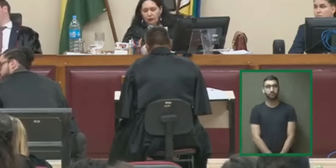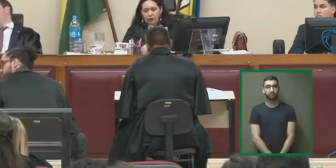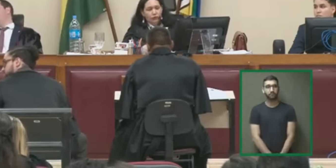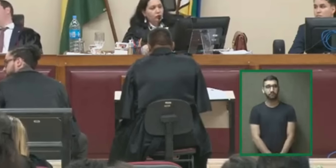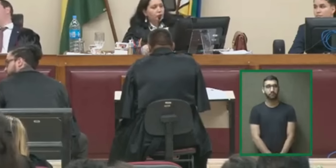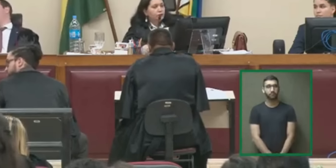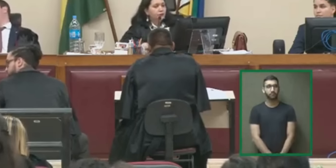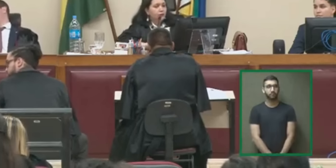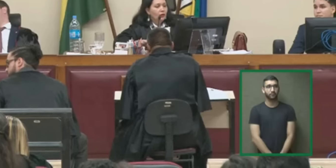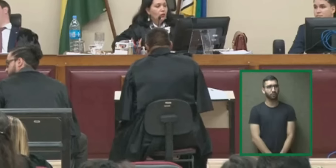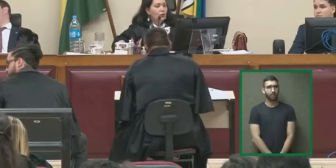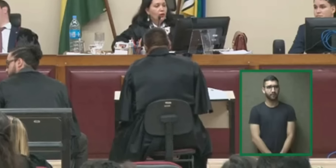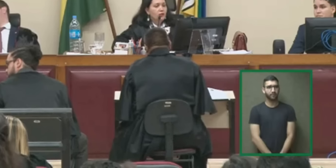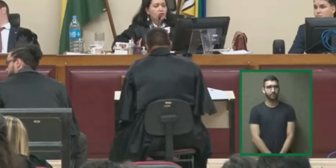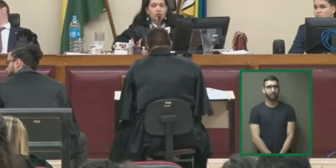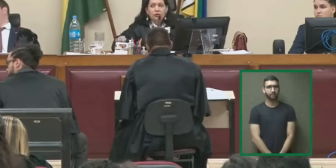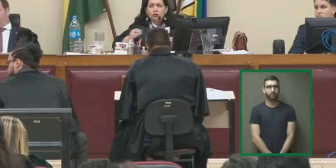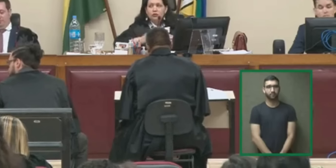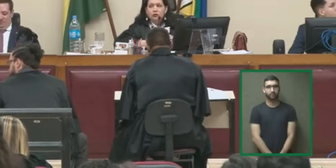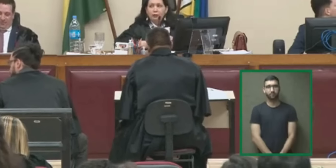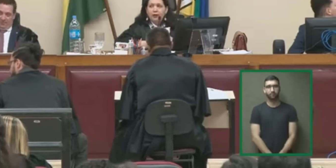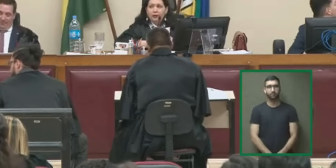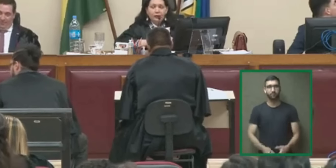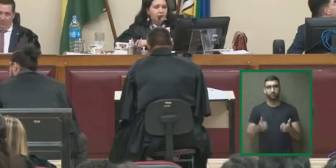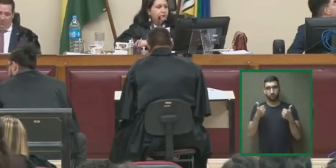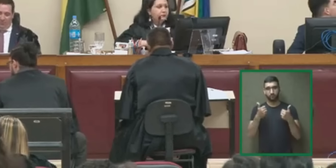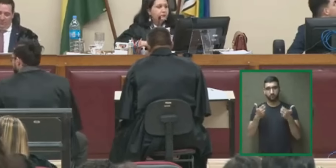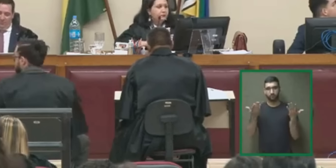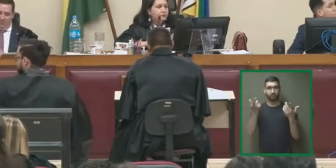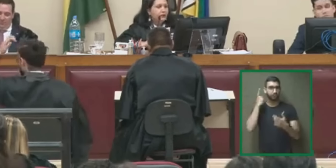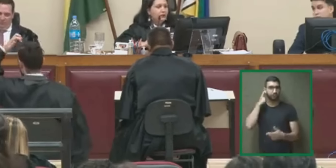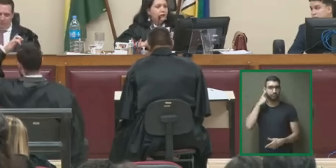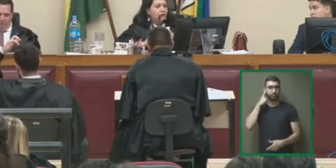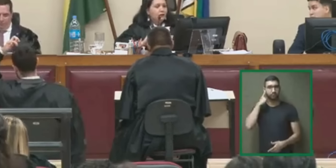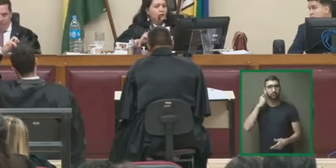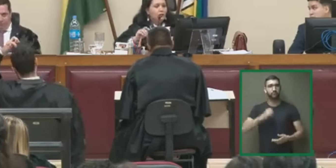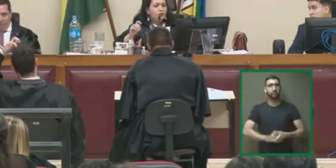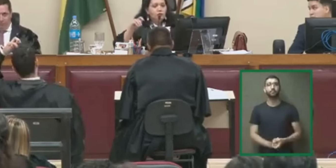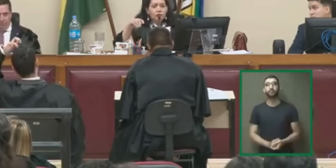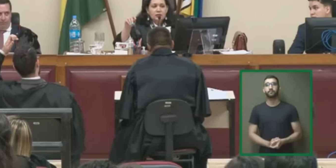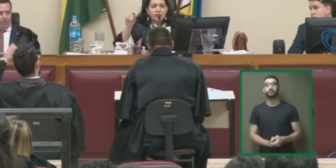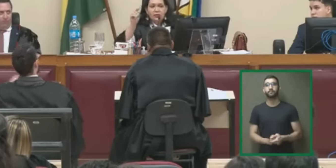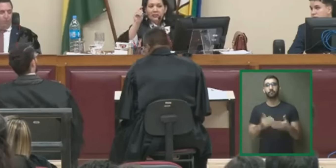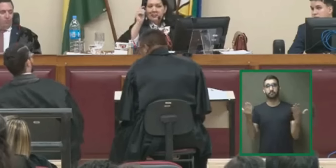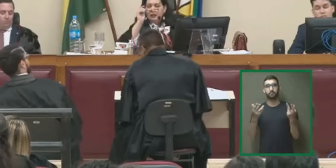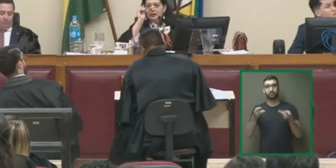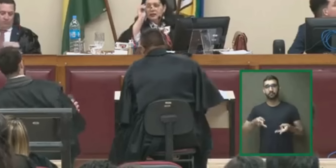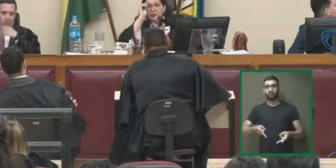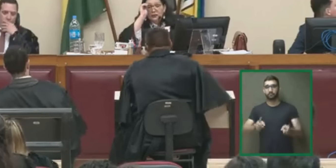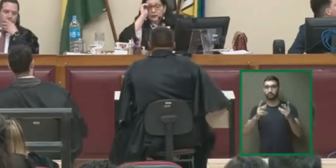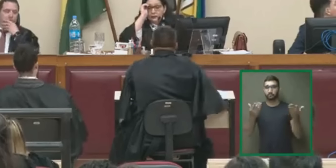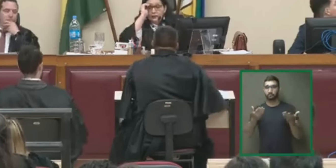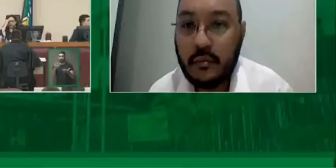réu, no interrogatório. Wesley, o senhor está nos ouvindo bem, né? Sim, senhora. Nós vamos prosseguir